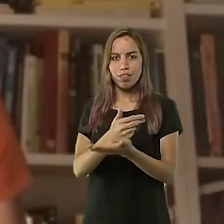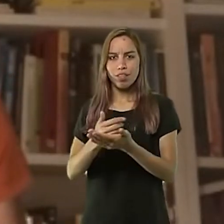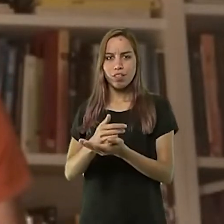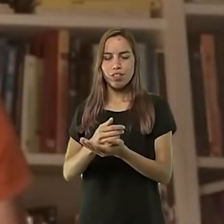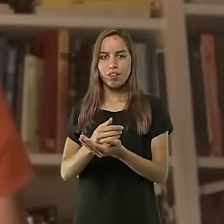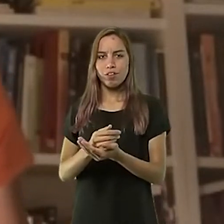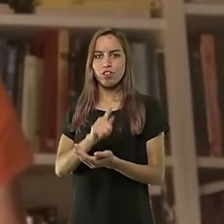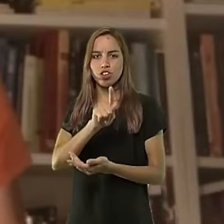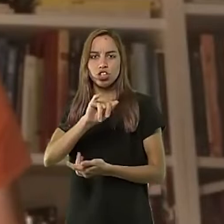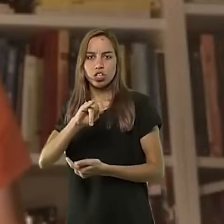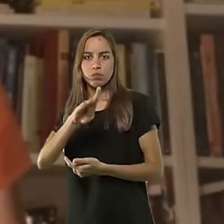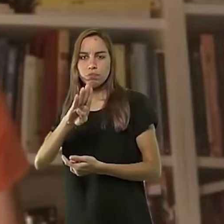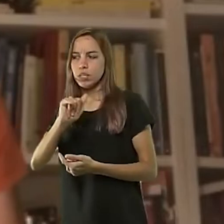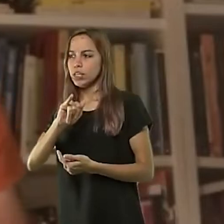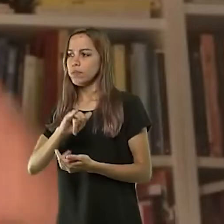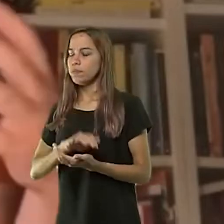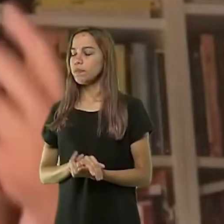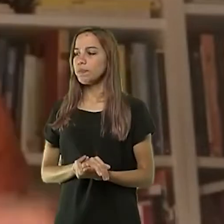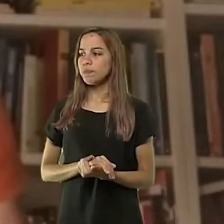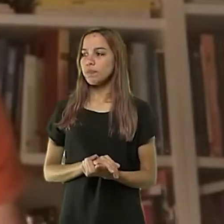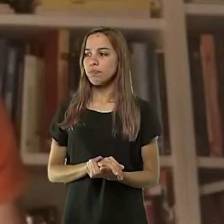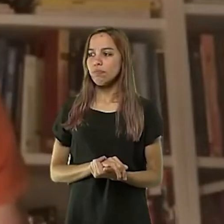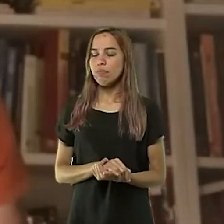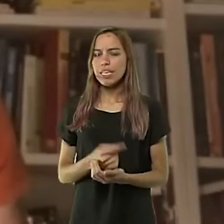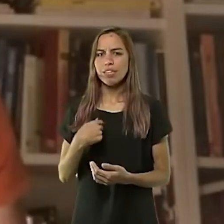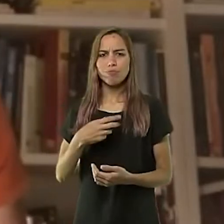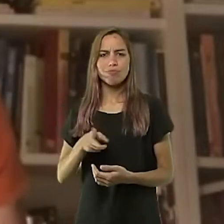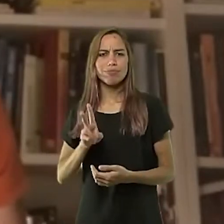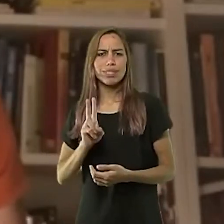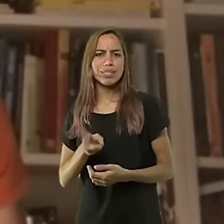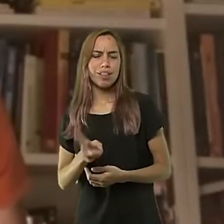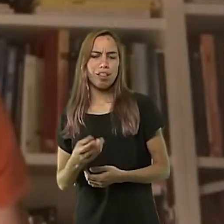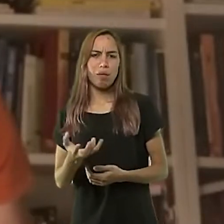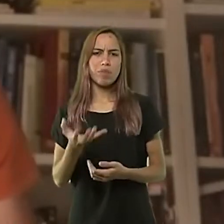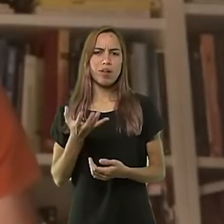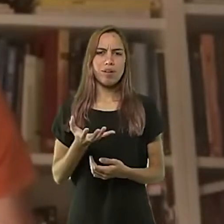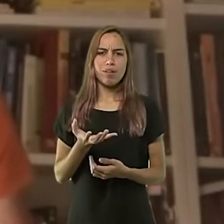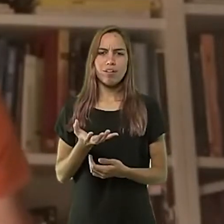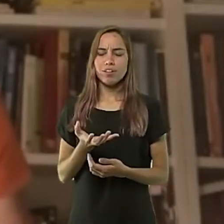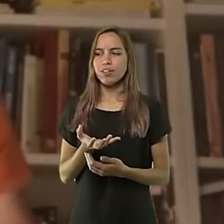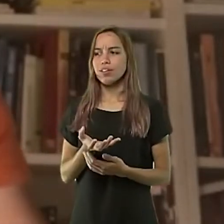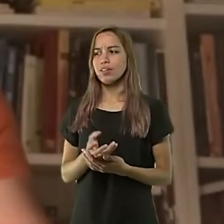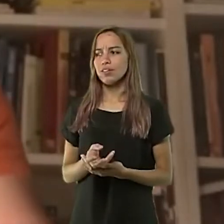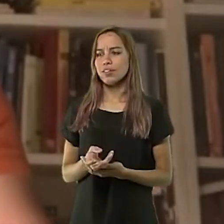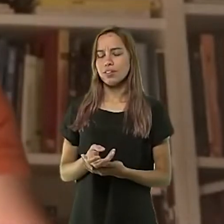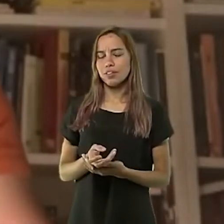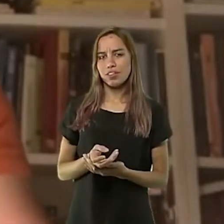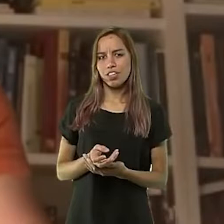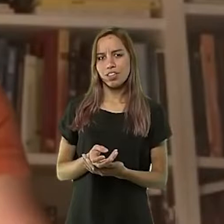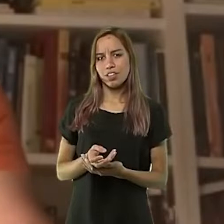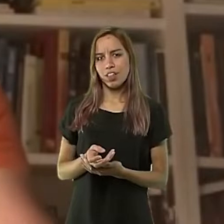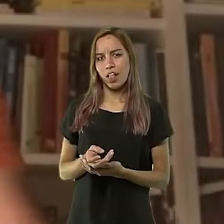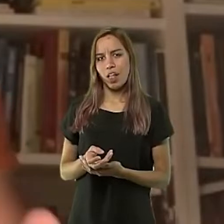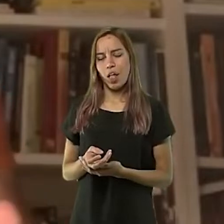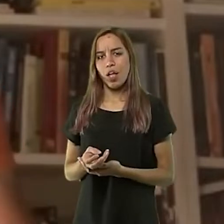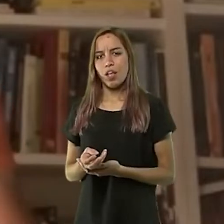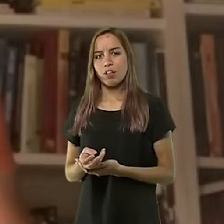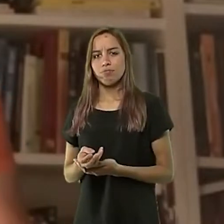que aconteceu foi que sempre tive essa relação muito forte e muito presente com o